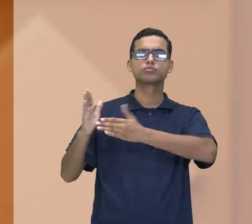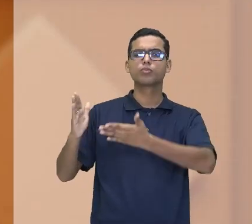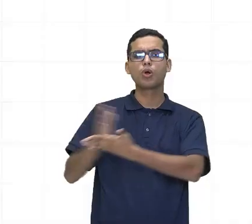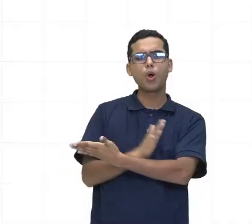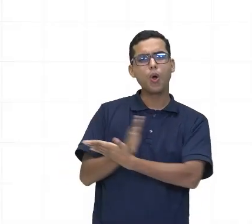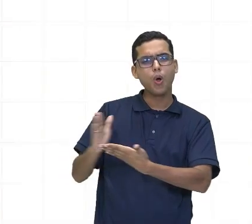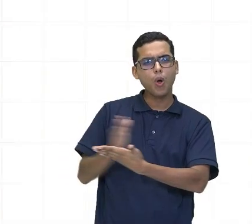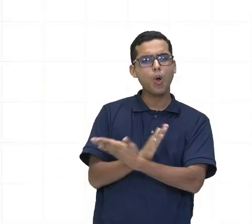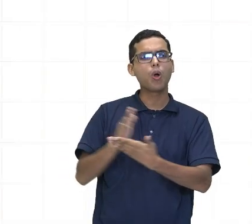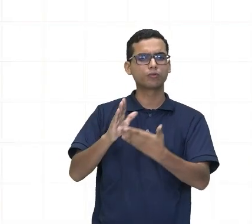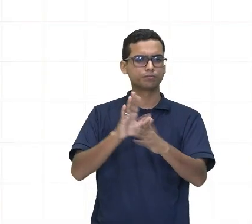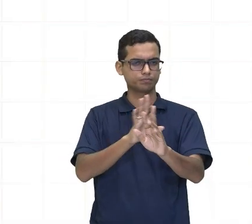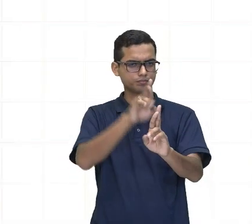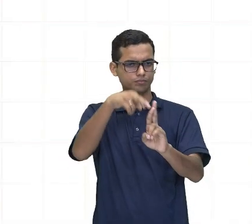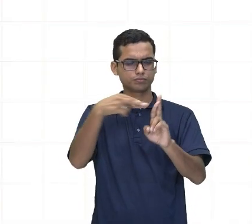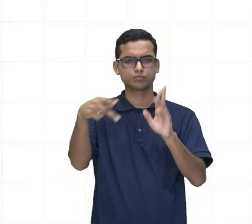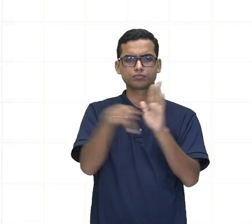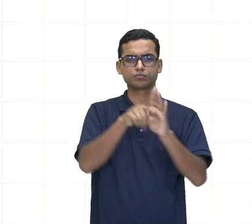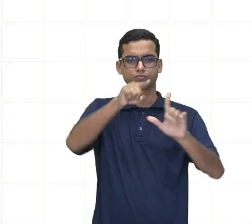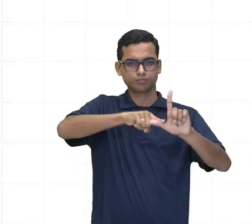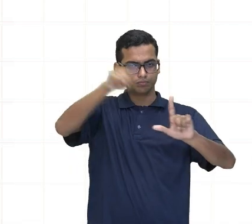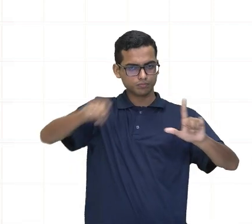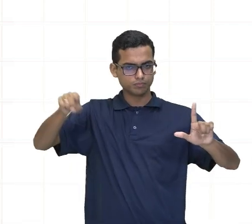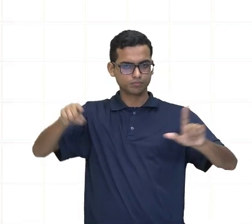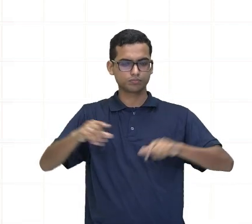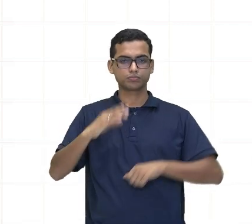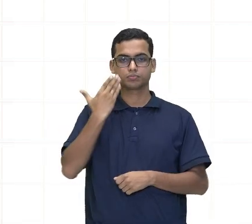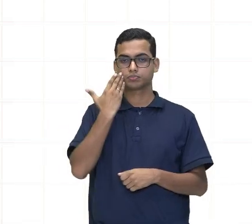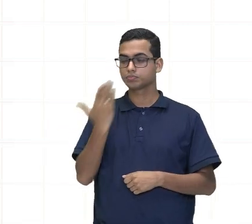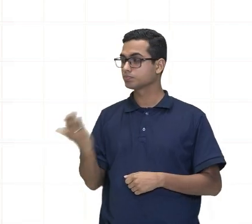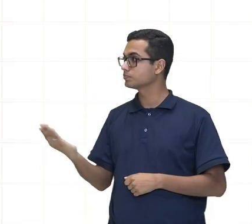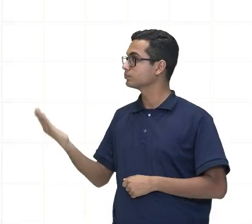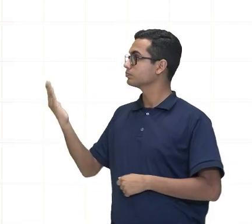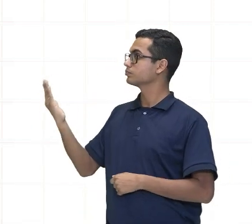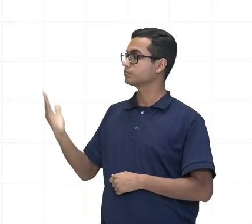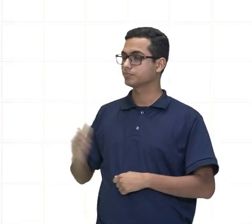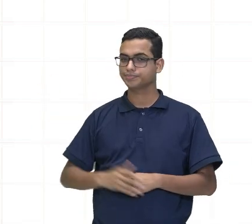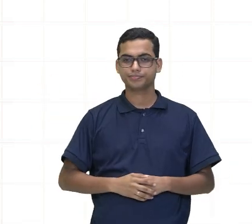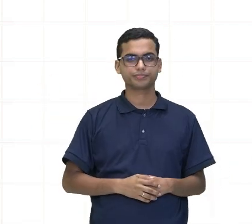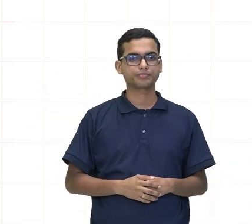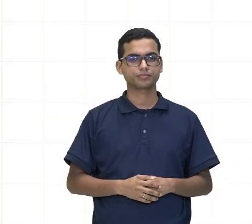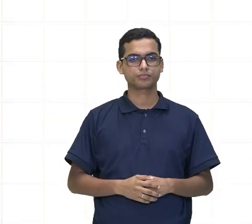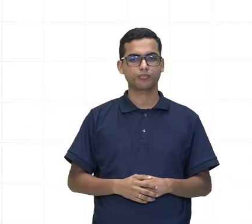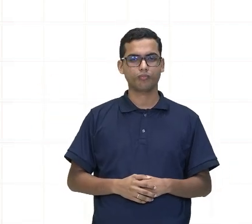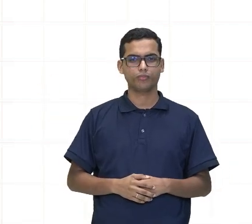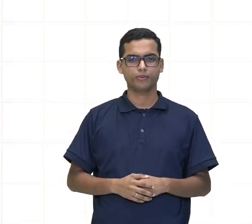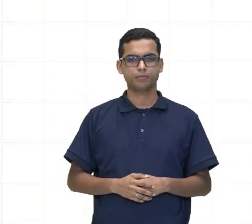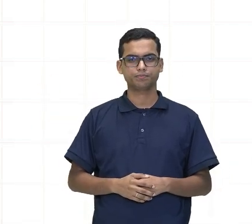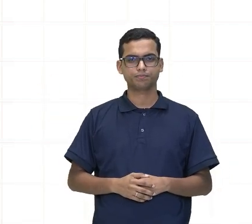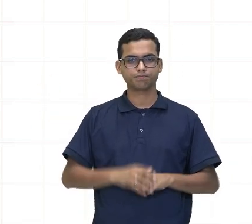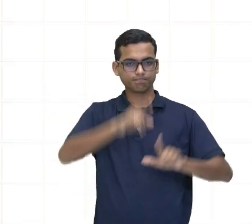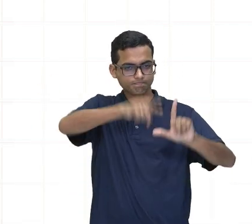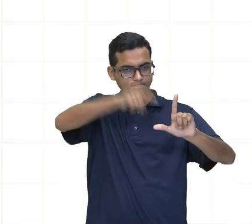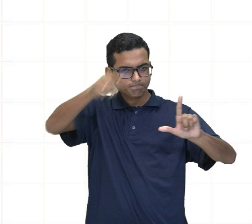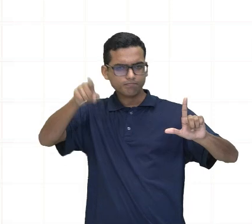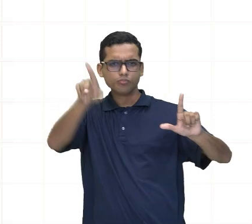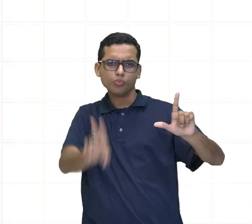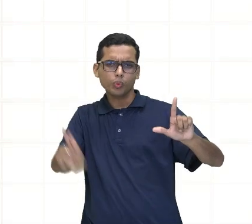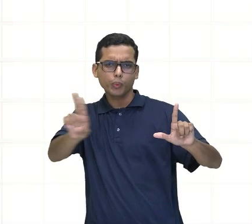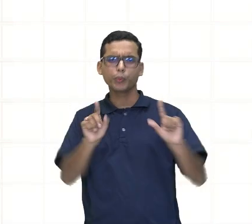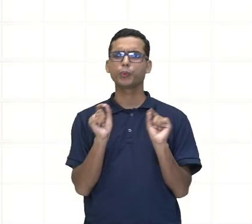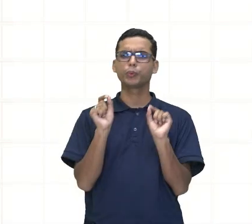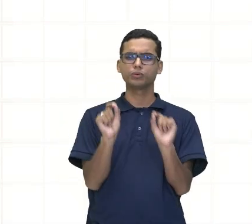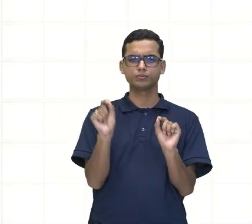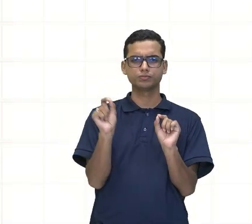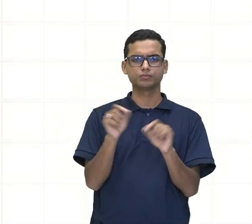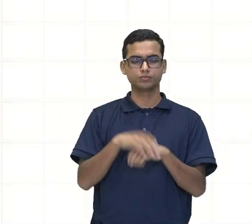referente a gráficos. Vamos iniciar vendo que os gráficos eles são ferramentas, né, que são empregadas ali